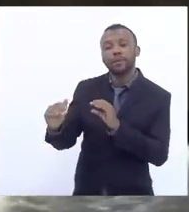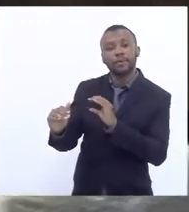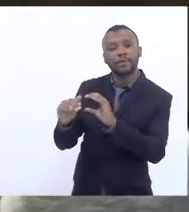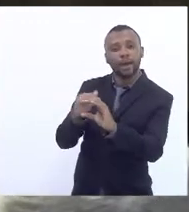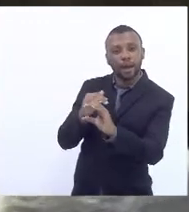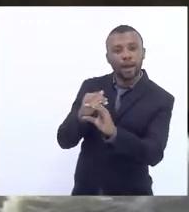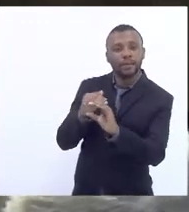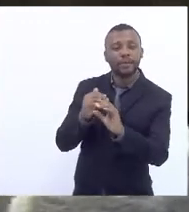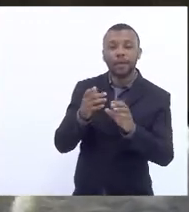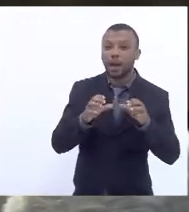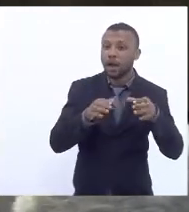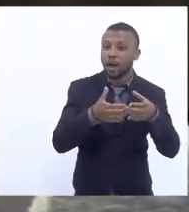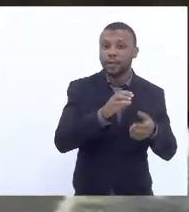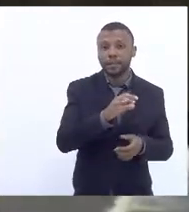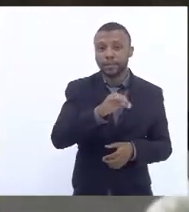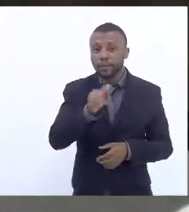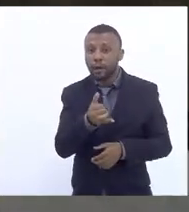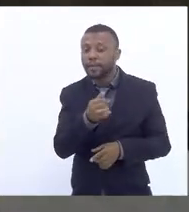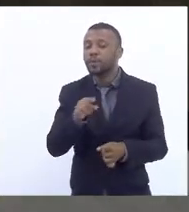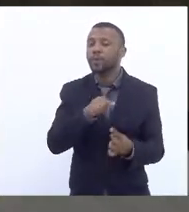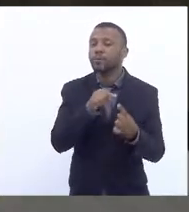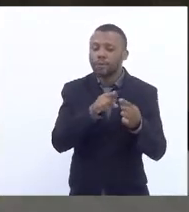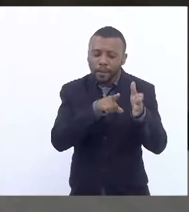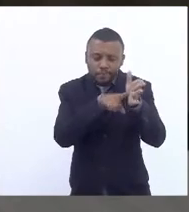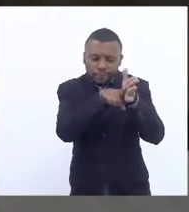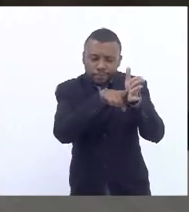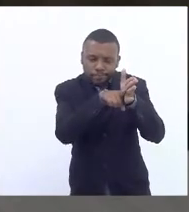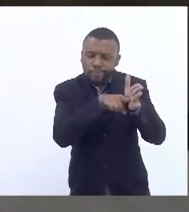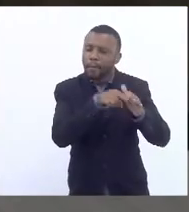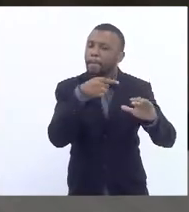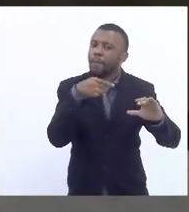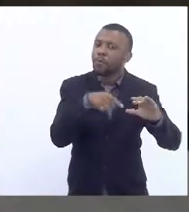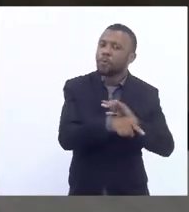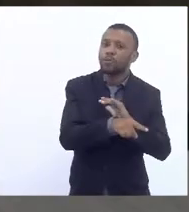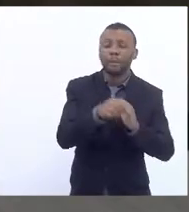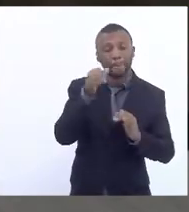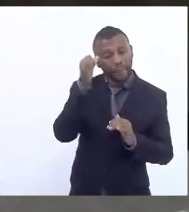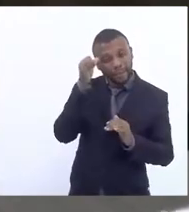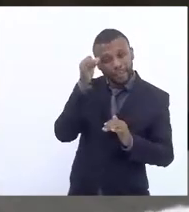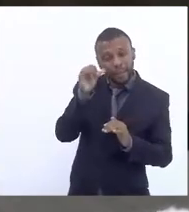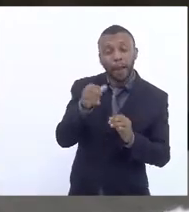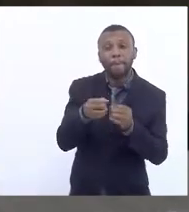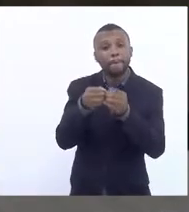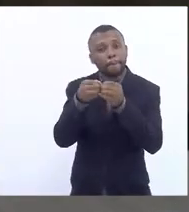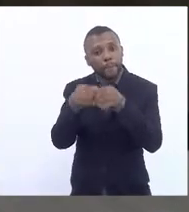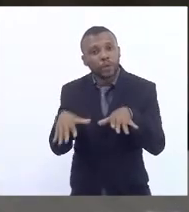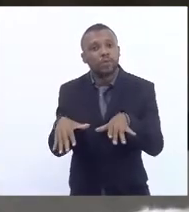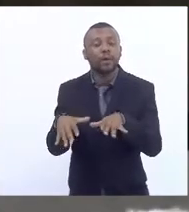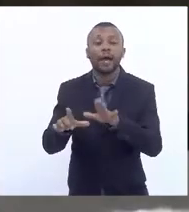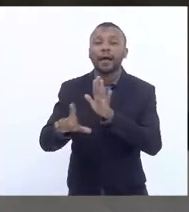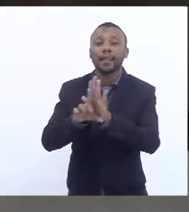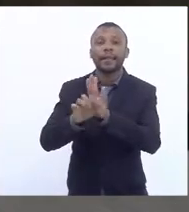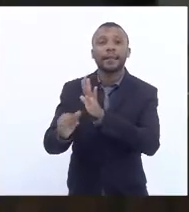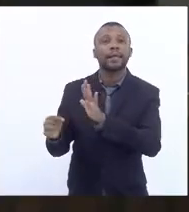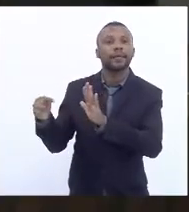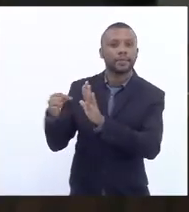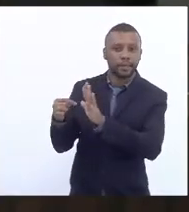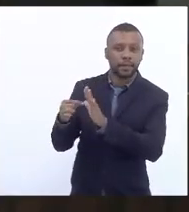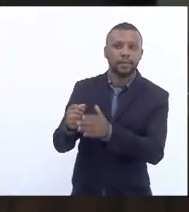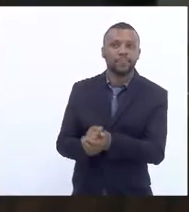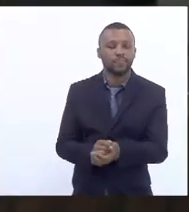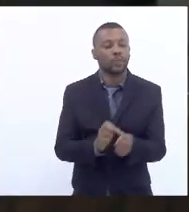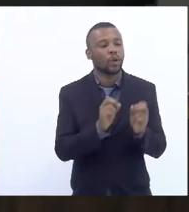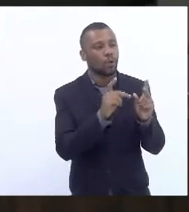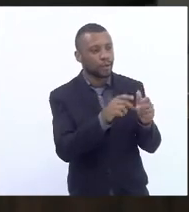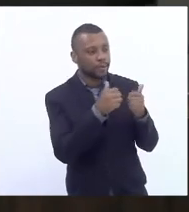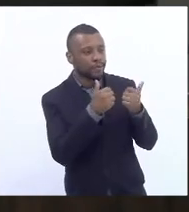uma apuração mais avançada, para não dar prejudicabilidade na lei do colega, imediata. Mas... Concedido a solicitação.